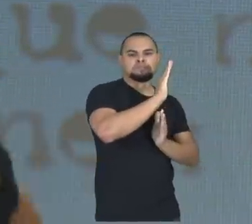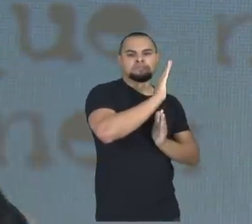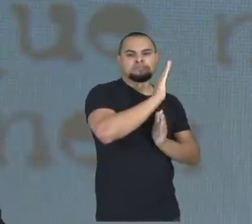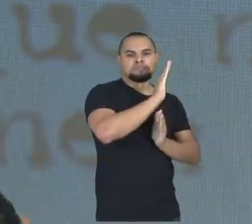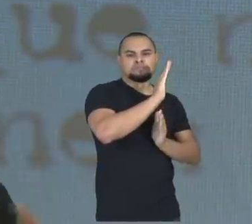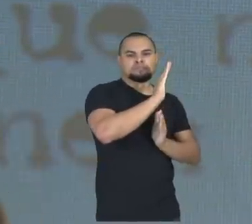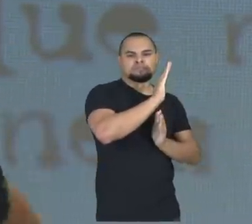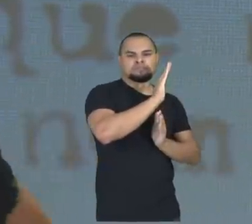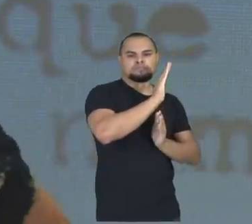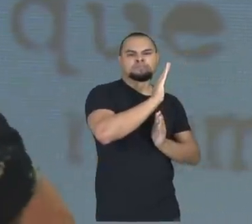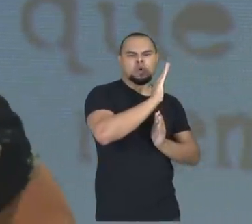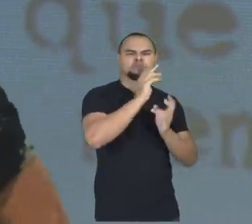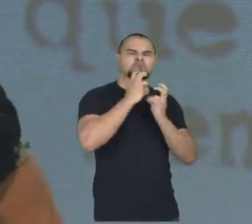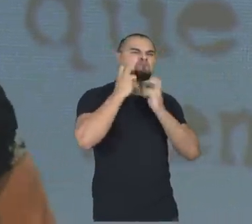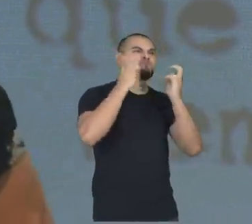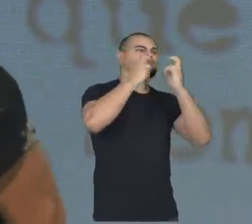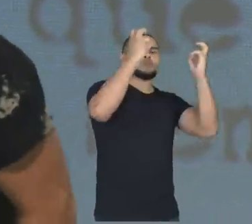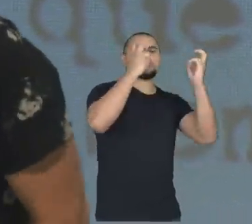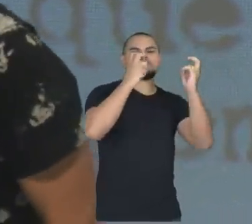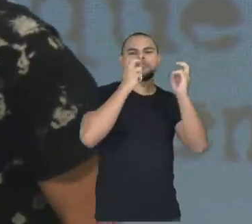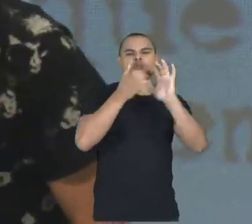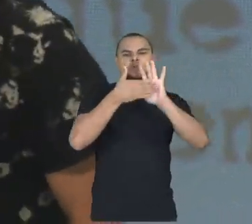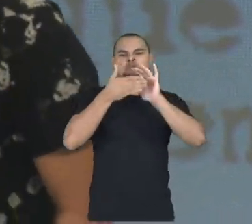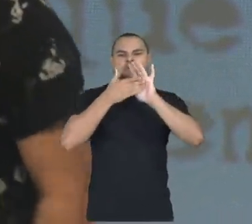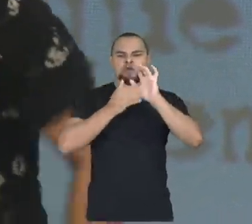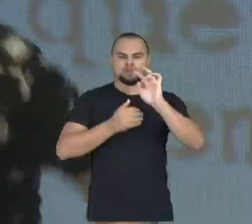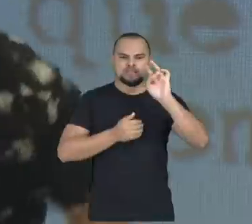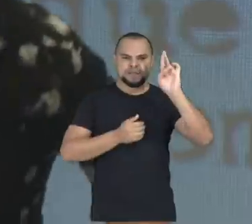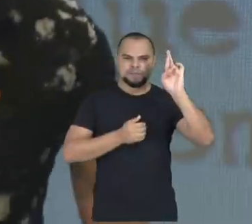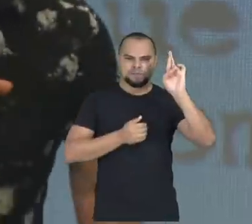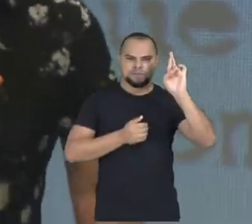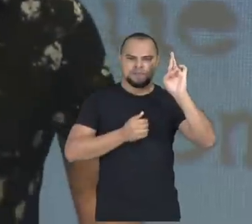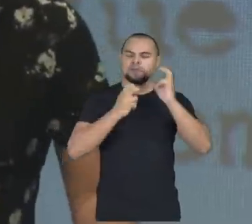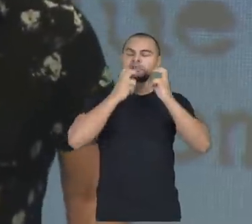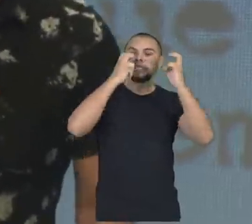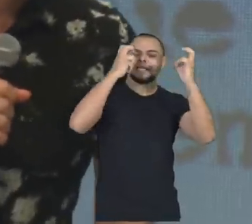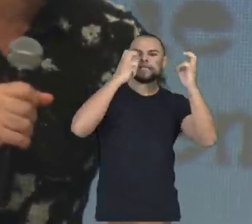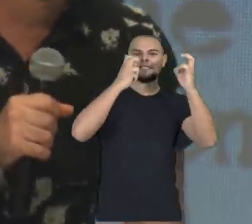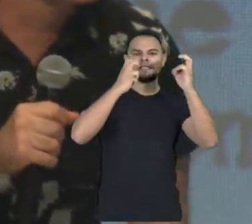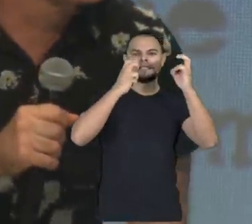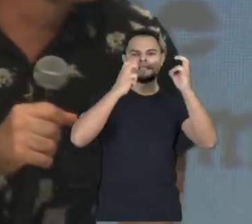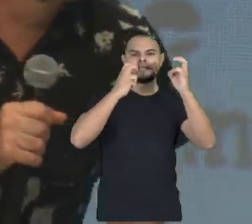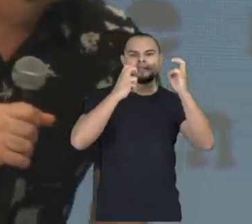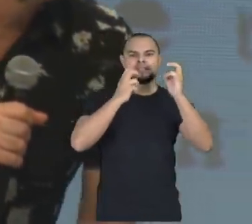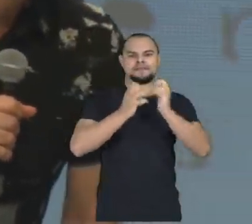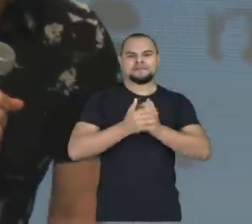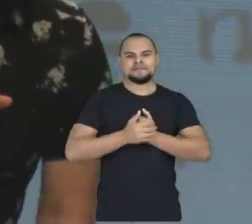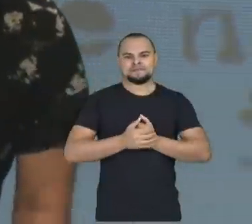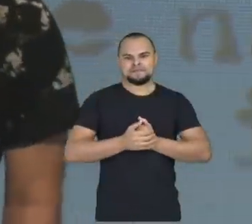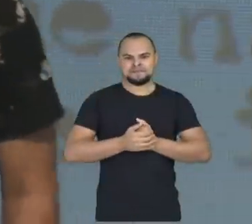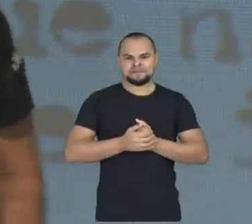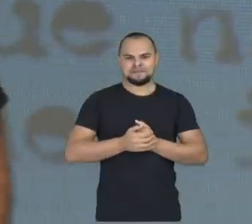Quem pode dar um grito de louvor ao Senhor aí? Dá um grito, homem.